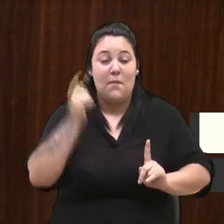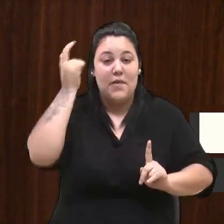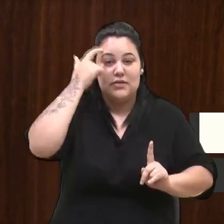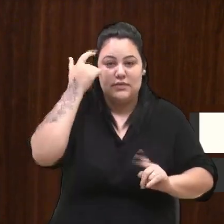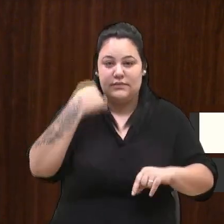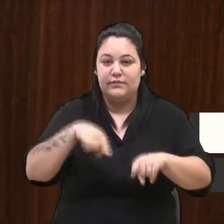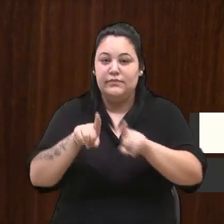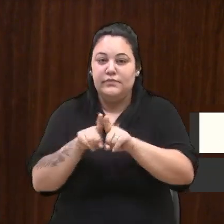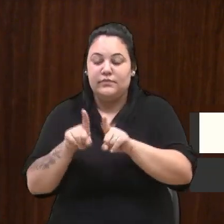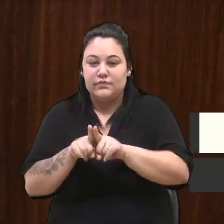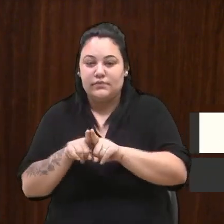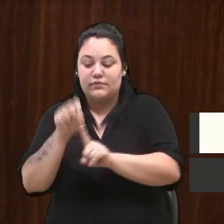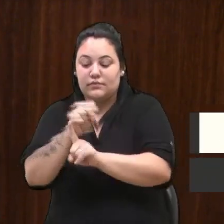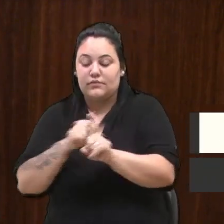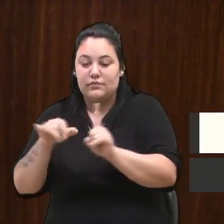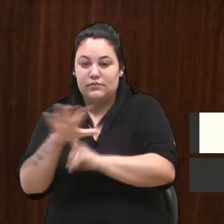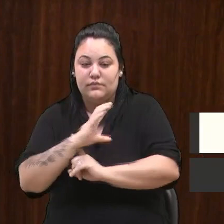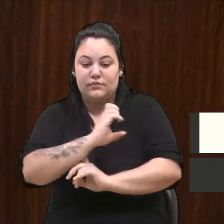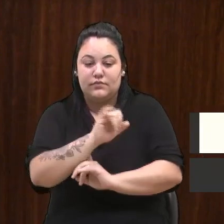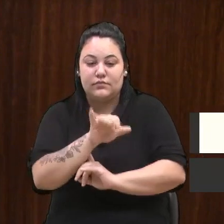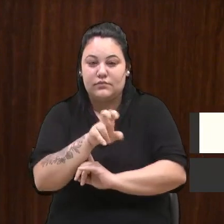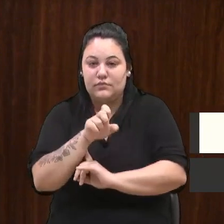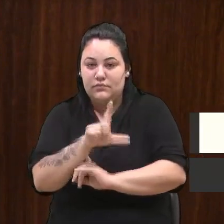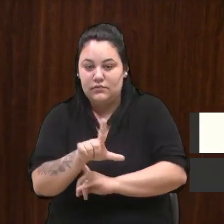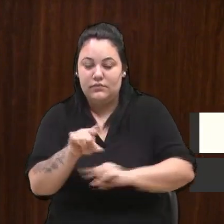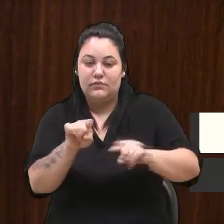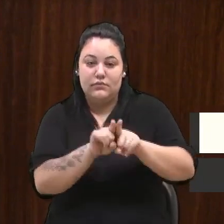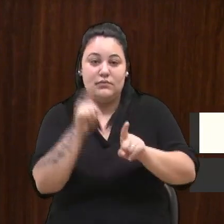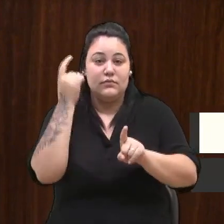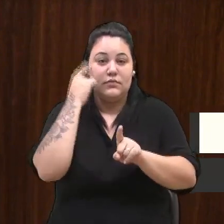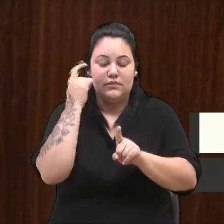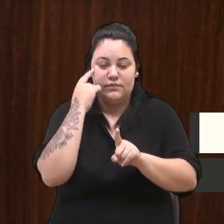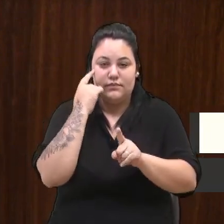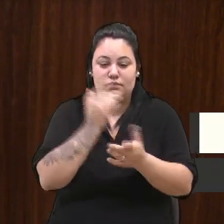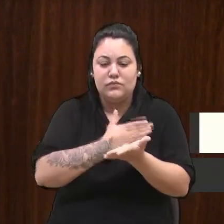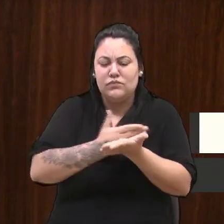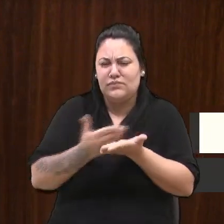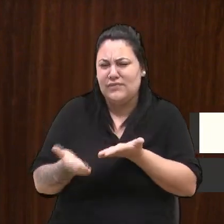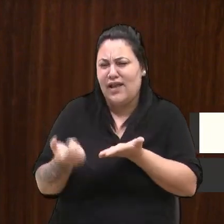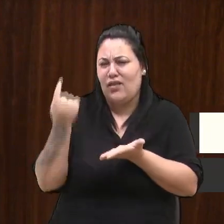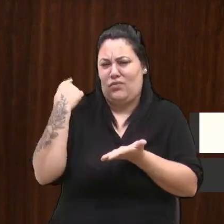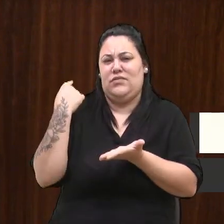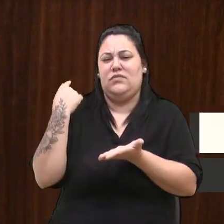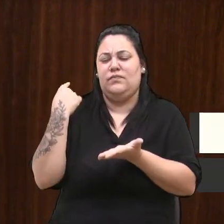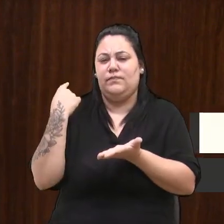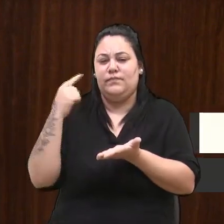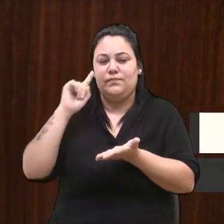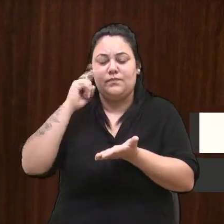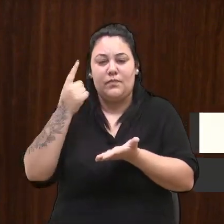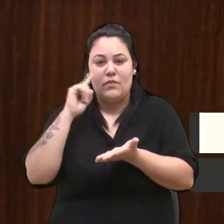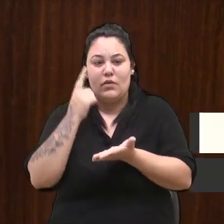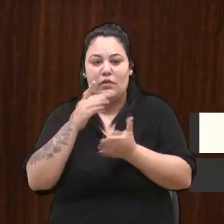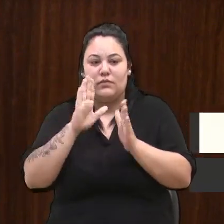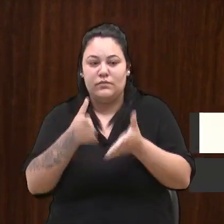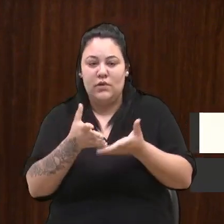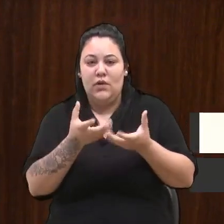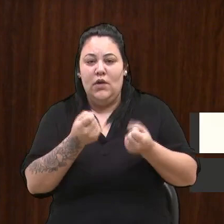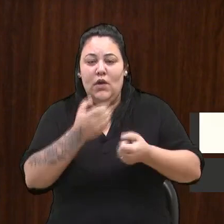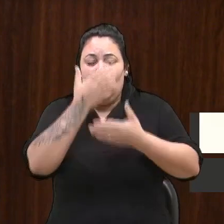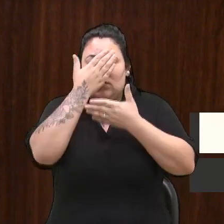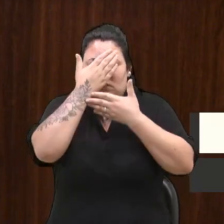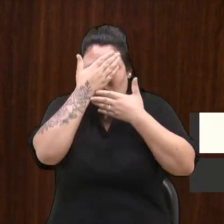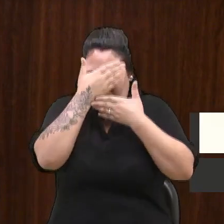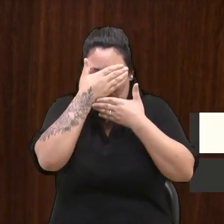do que a sociedade civil pensava, se desde o início as ideias já fossem mais